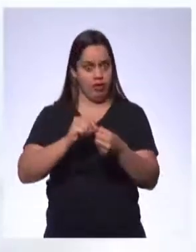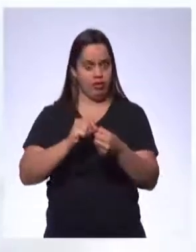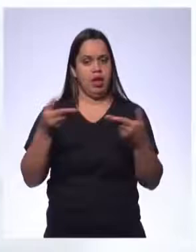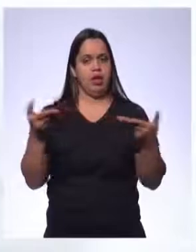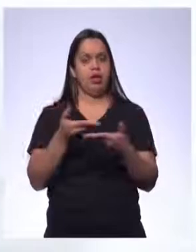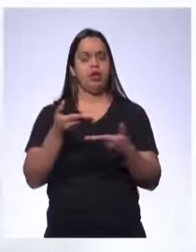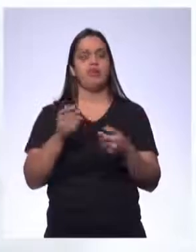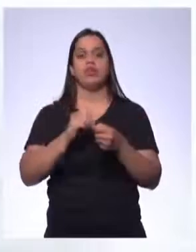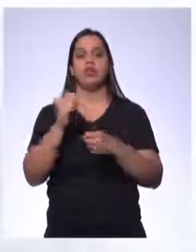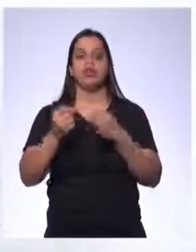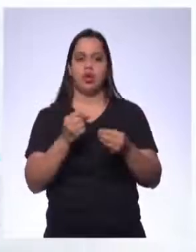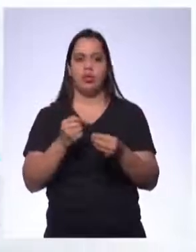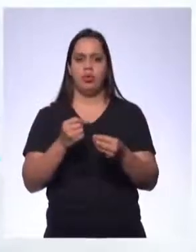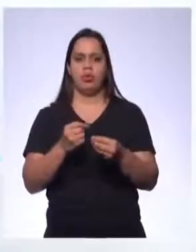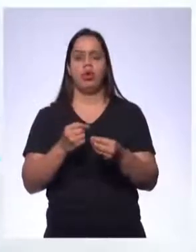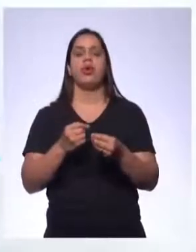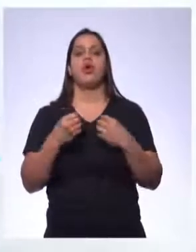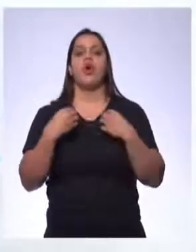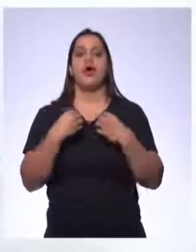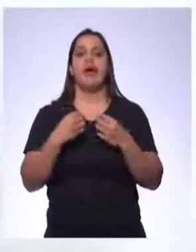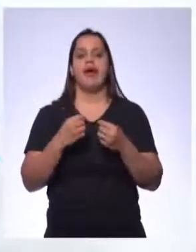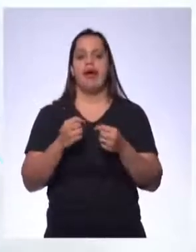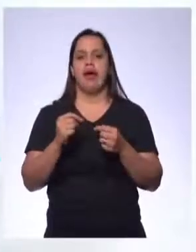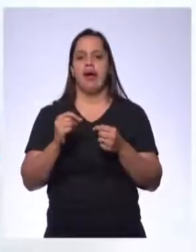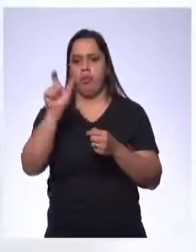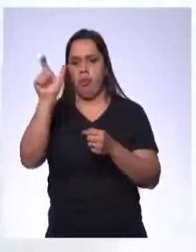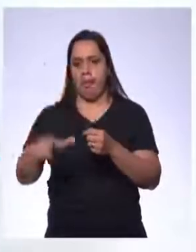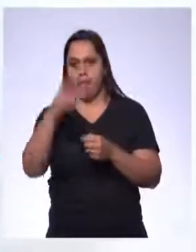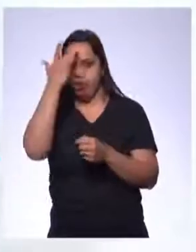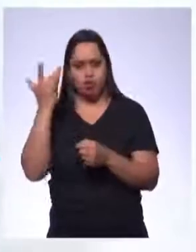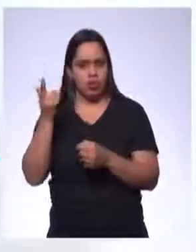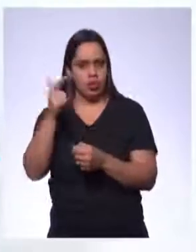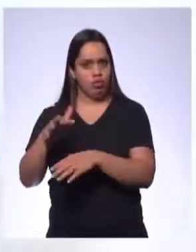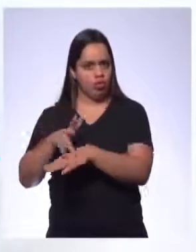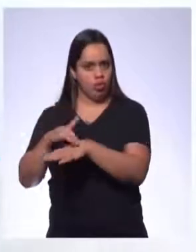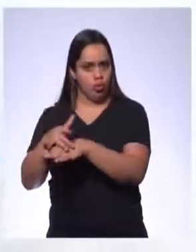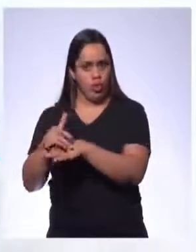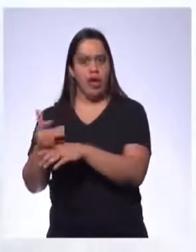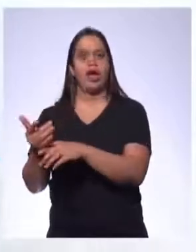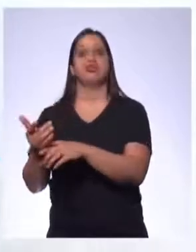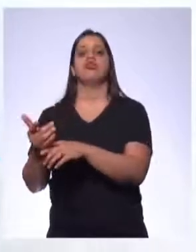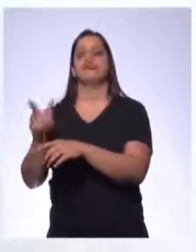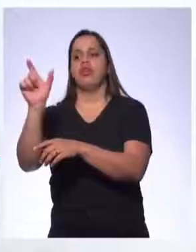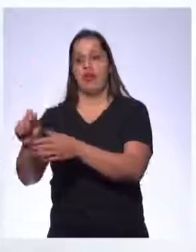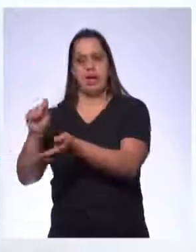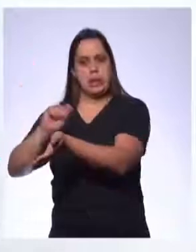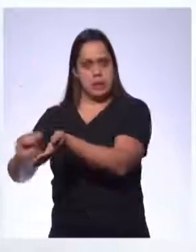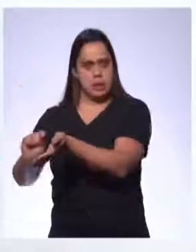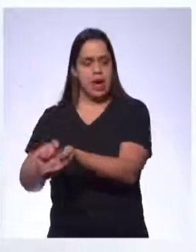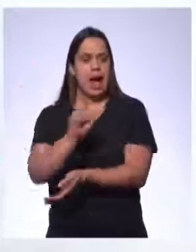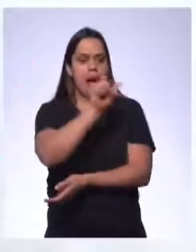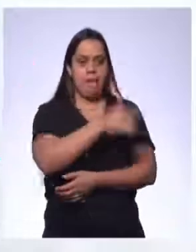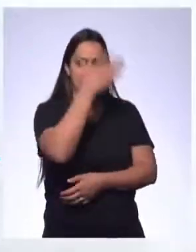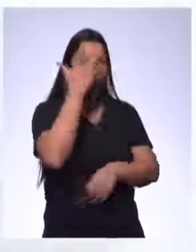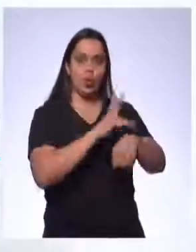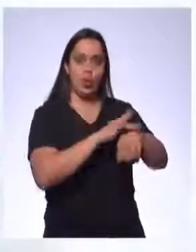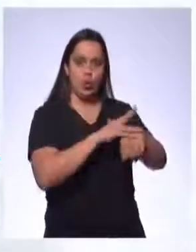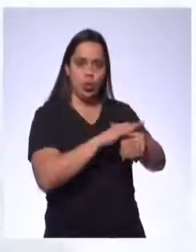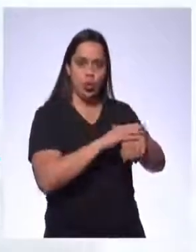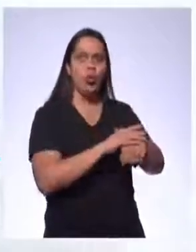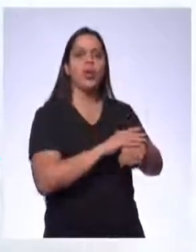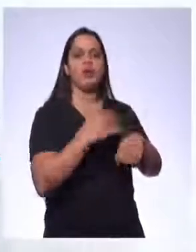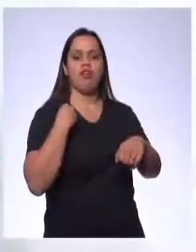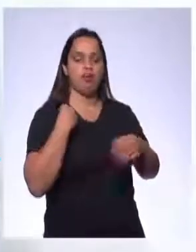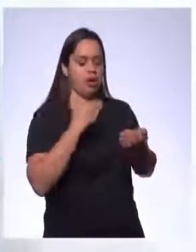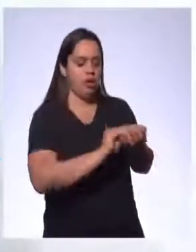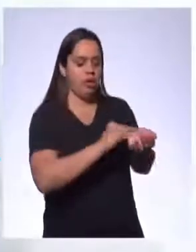que que eles faziam? Eles faziam um cortinho, pegavam um lenço, passava na ferida da pessoa doente e passava no corte. Eu